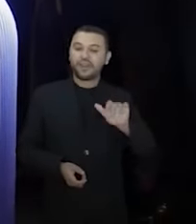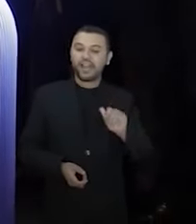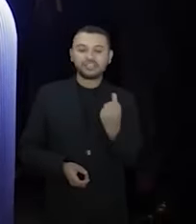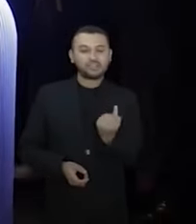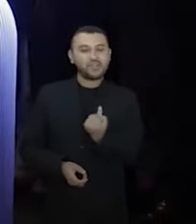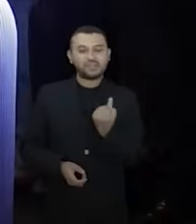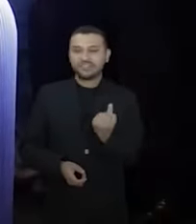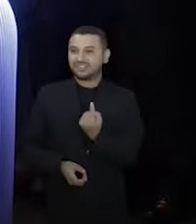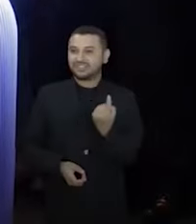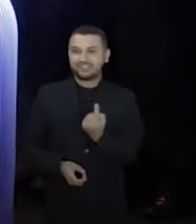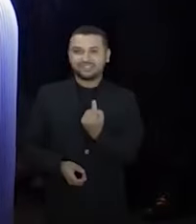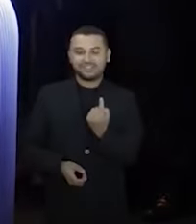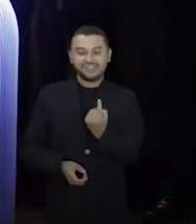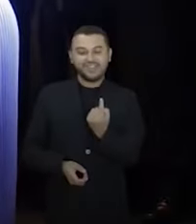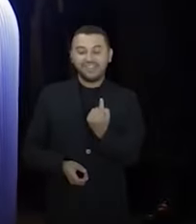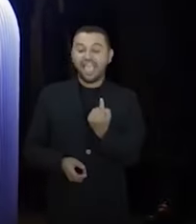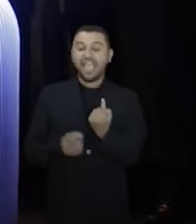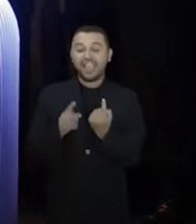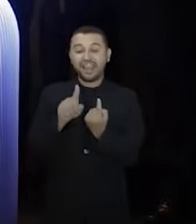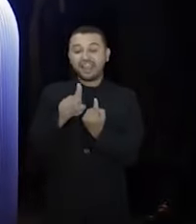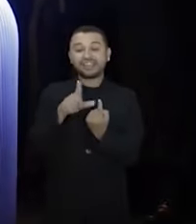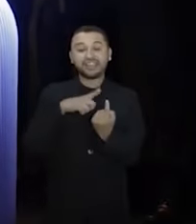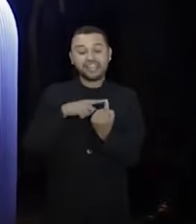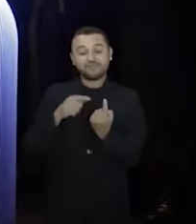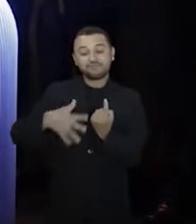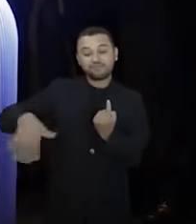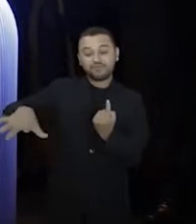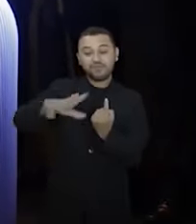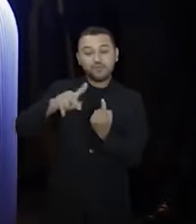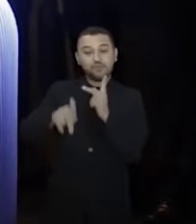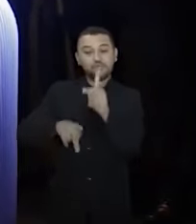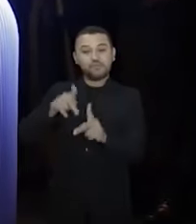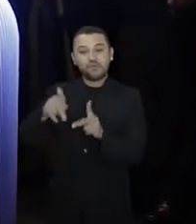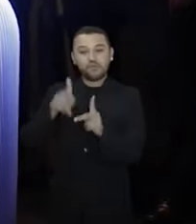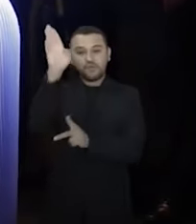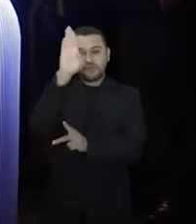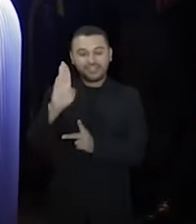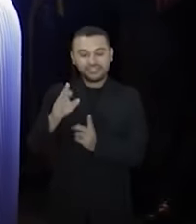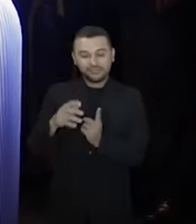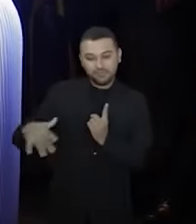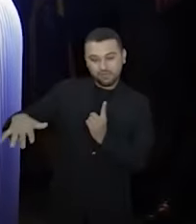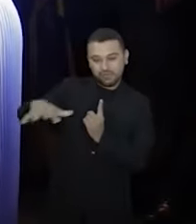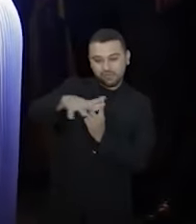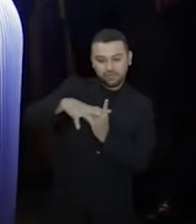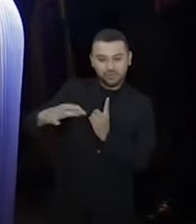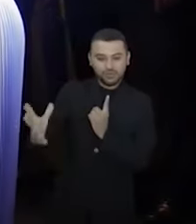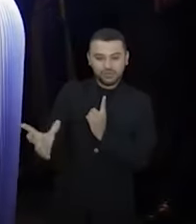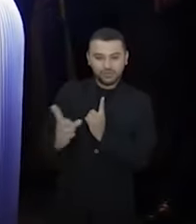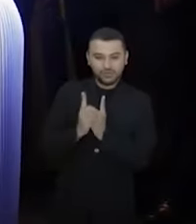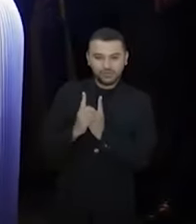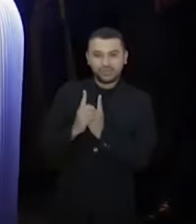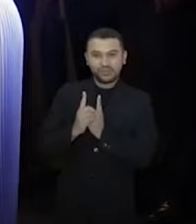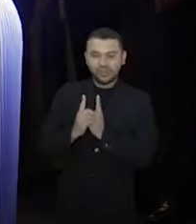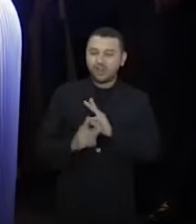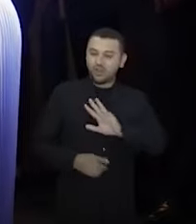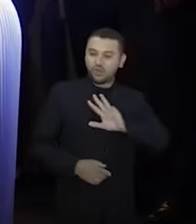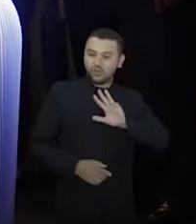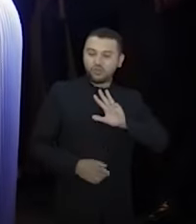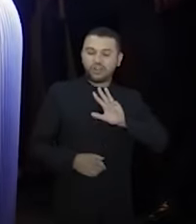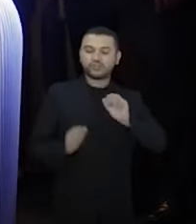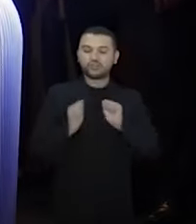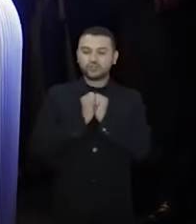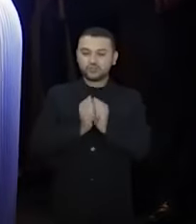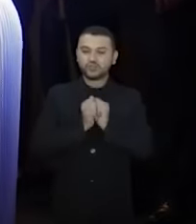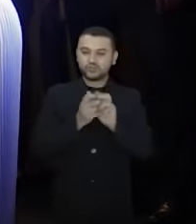é toda nossa gente, cada passo do caminho. Lula é indígena e